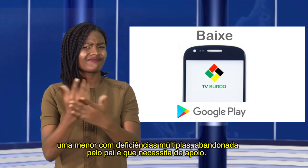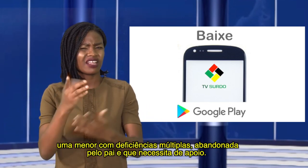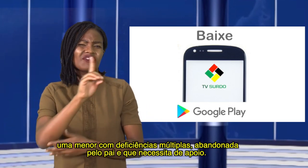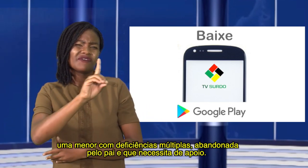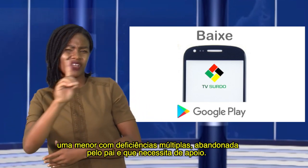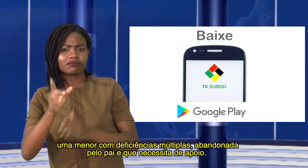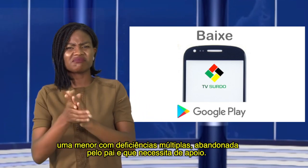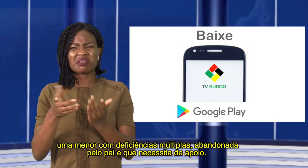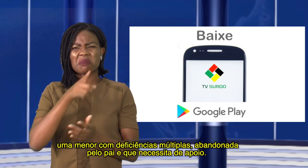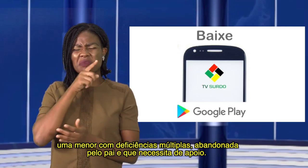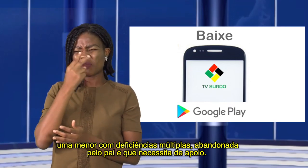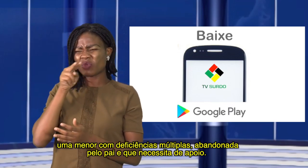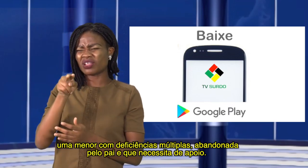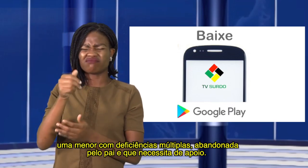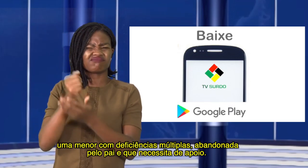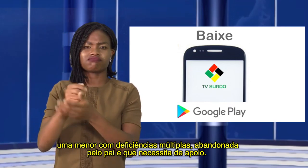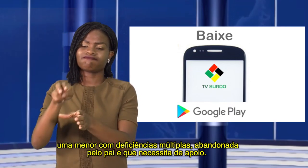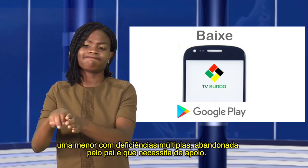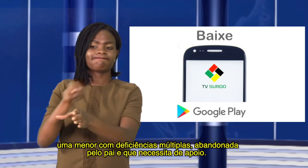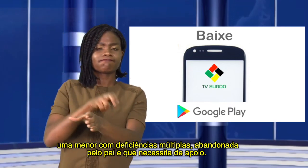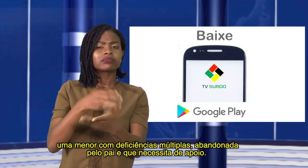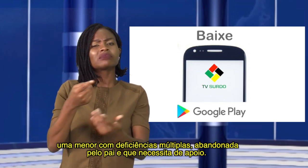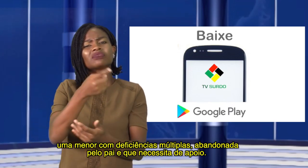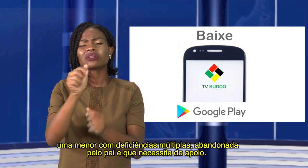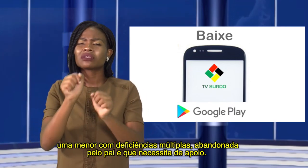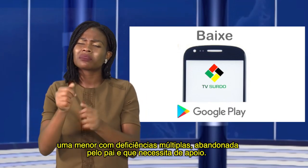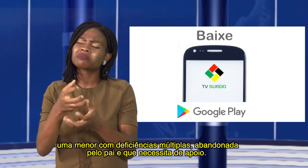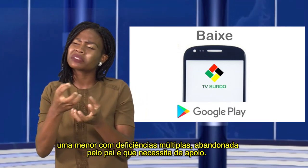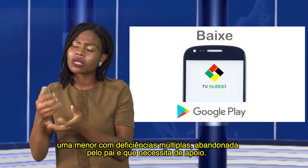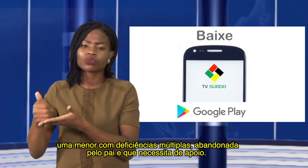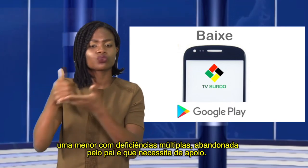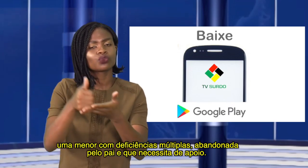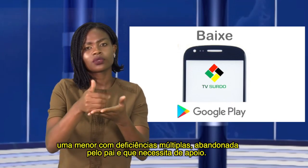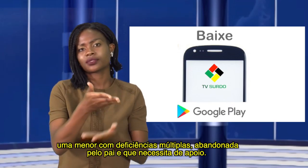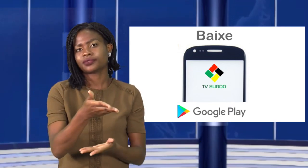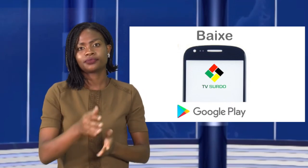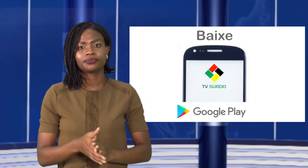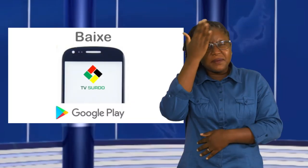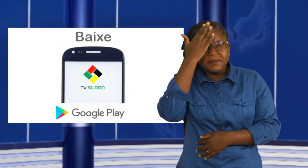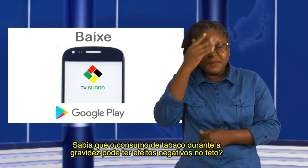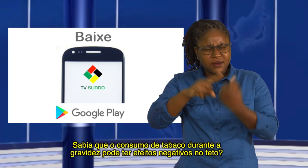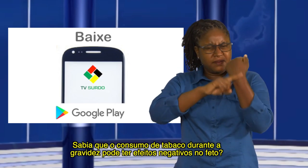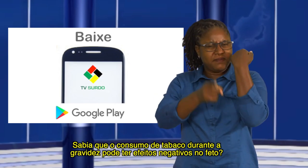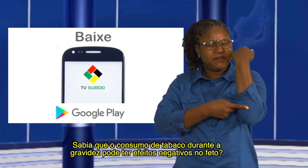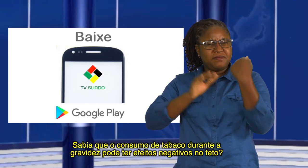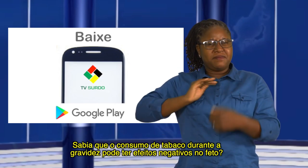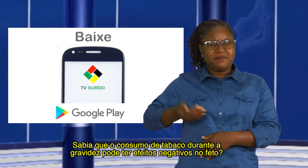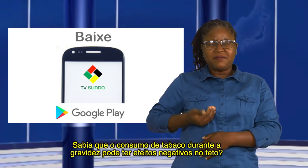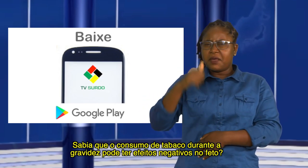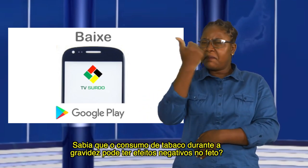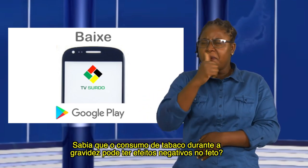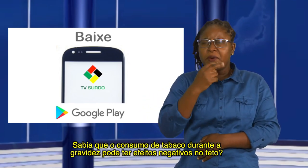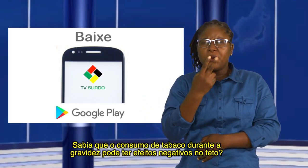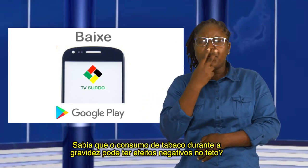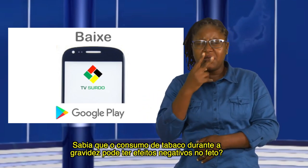deficiências múltiplas abandonada pelo pai e que necessita de apoio. Sabia que o consumo